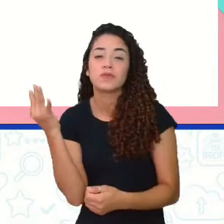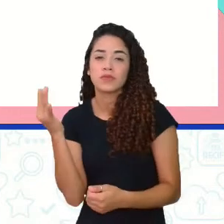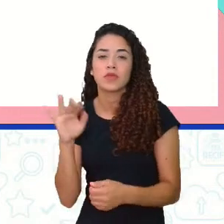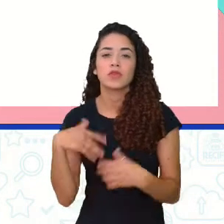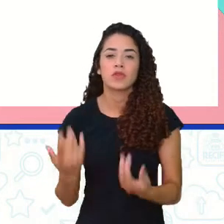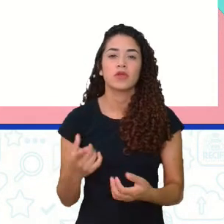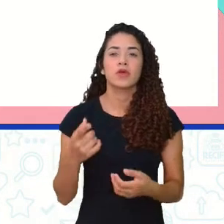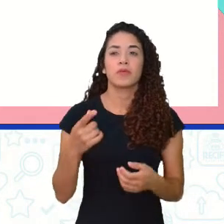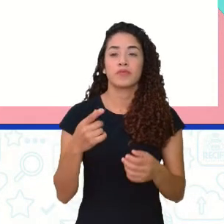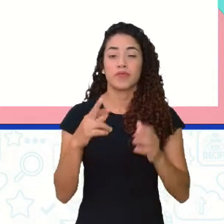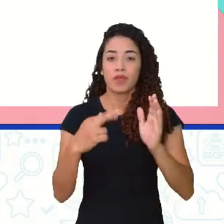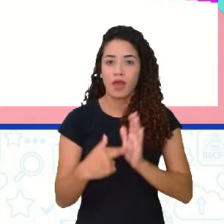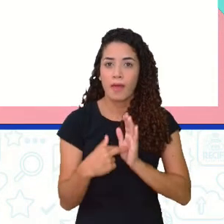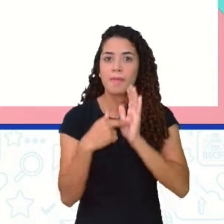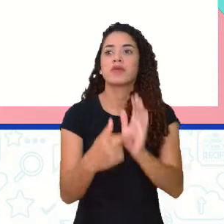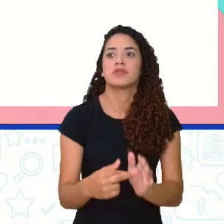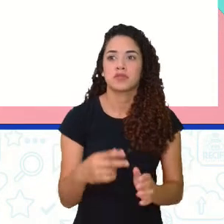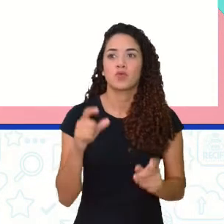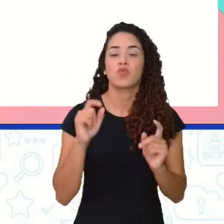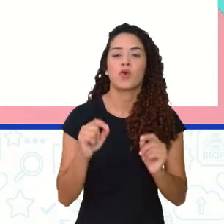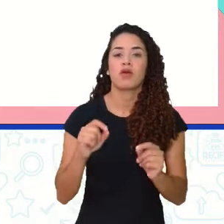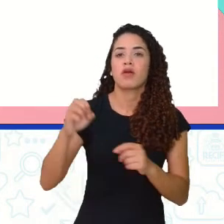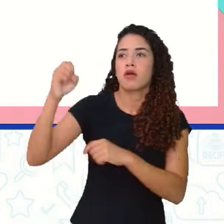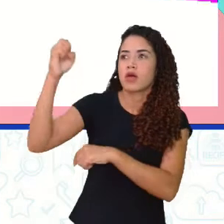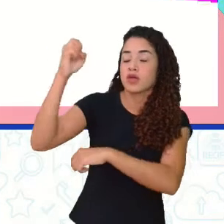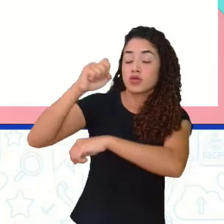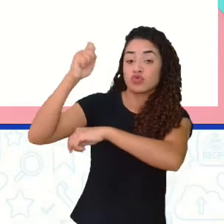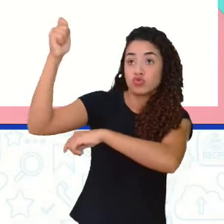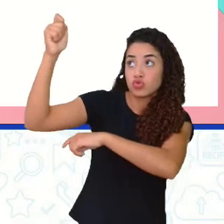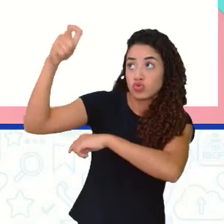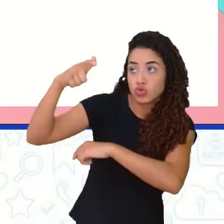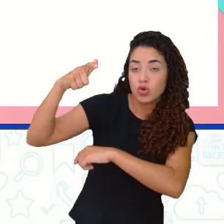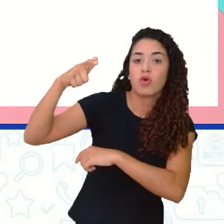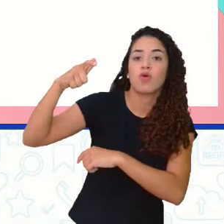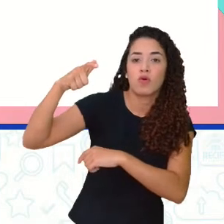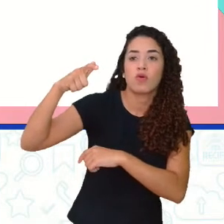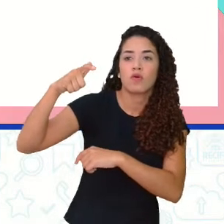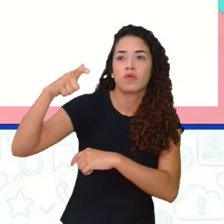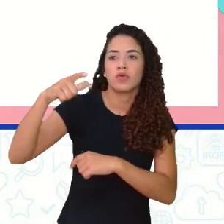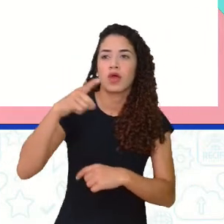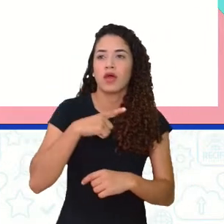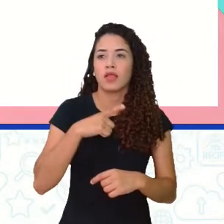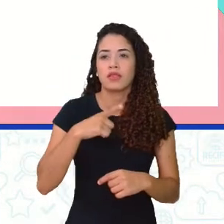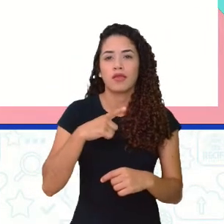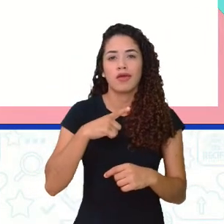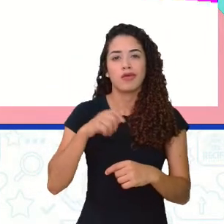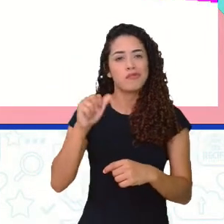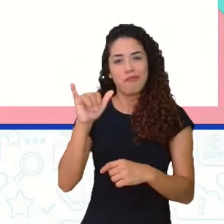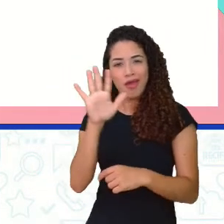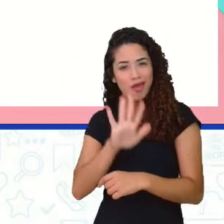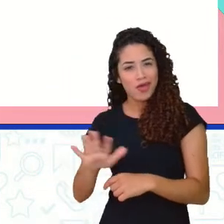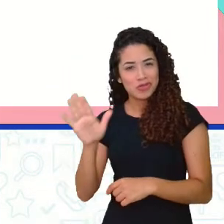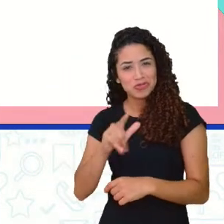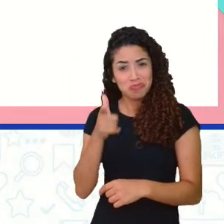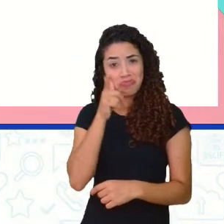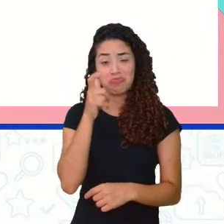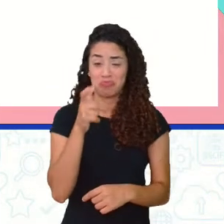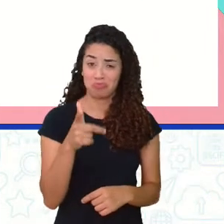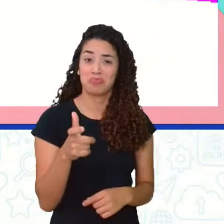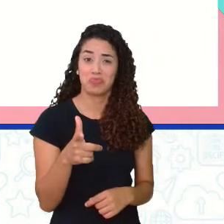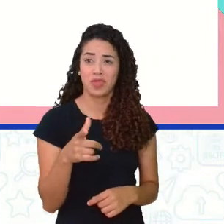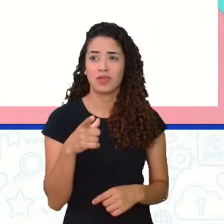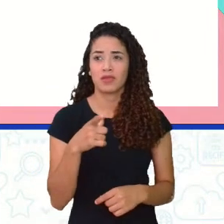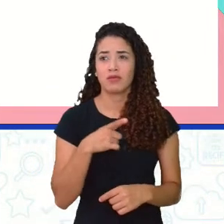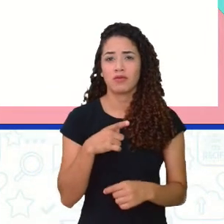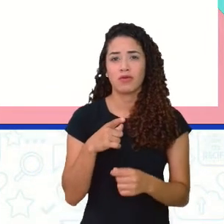uma representação de um reflexo da luz do Sol e aí uma animação, né, bem interessante, de